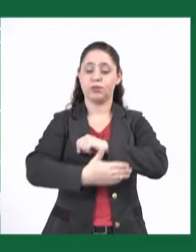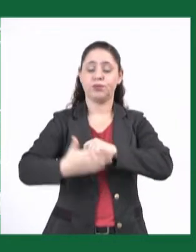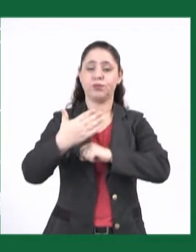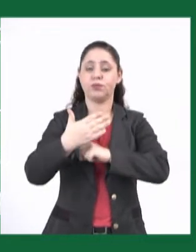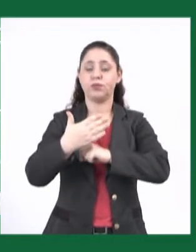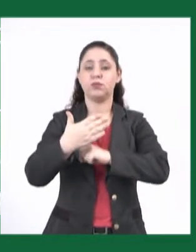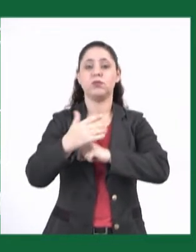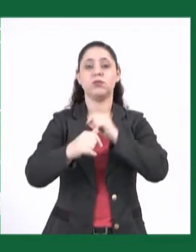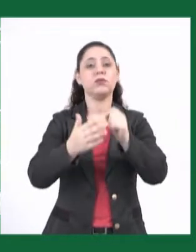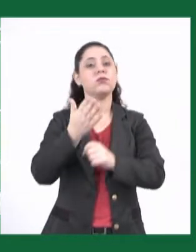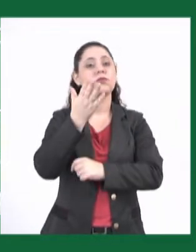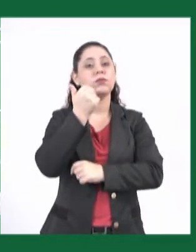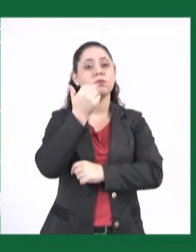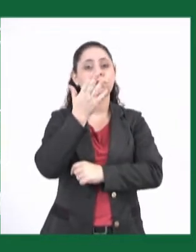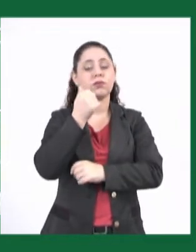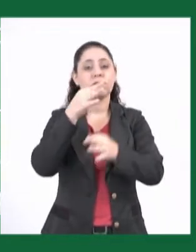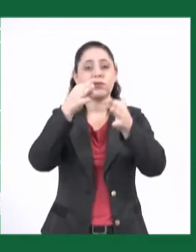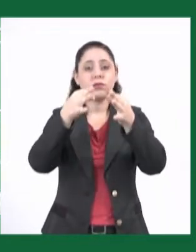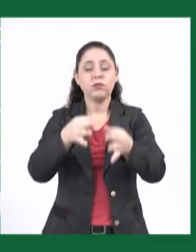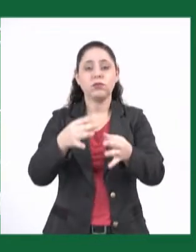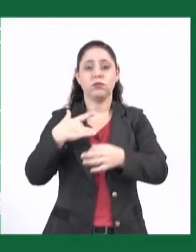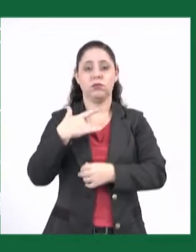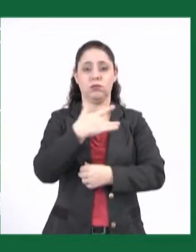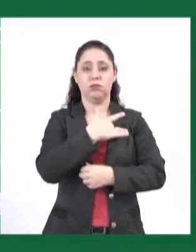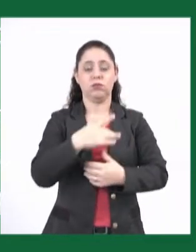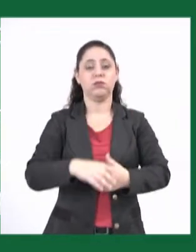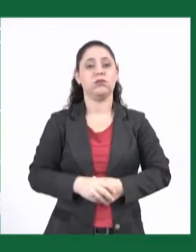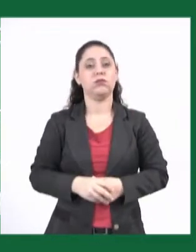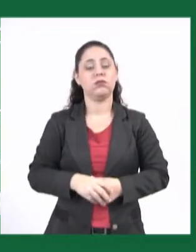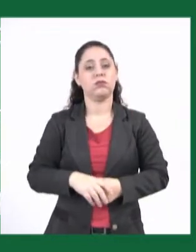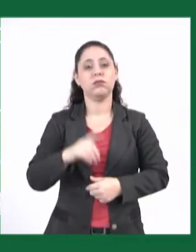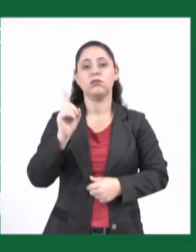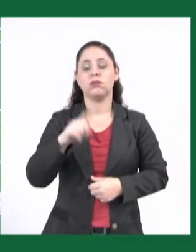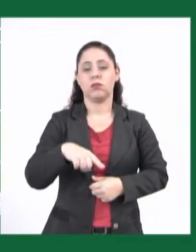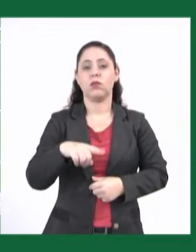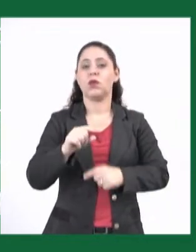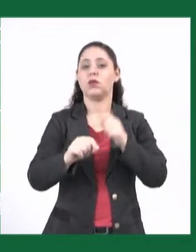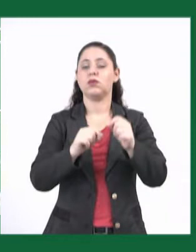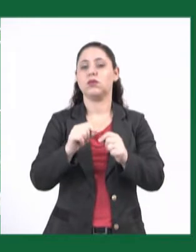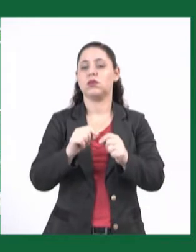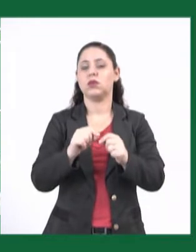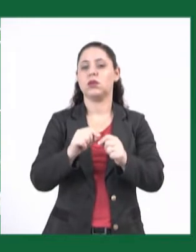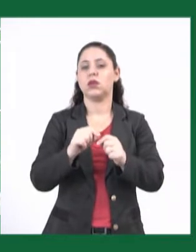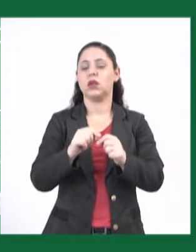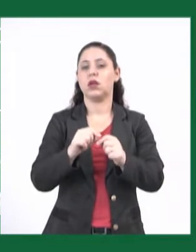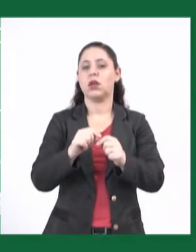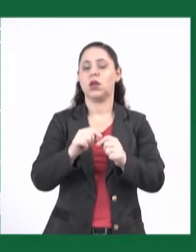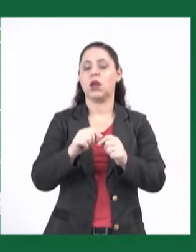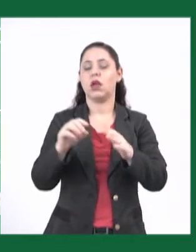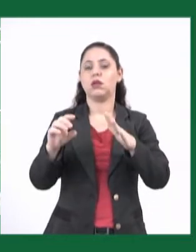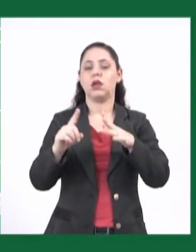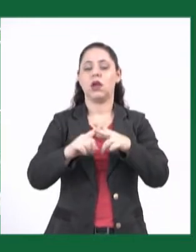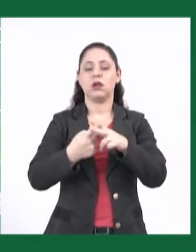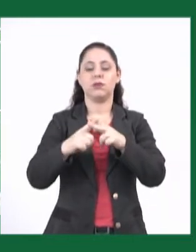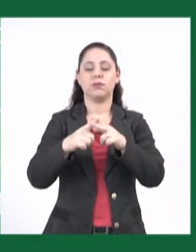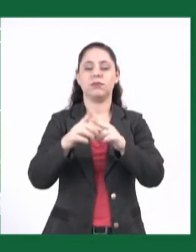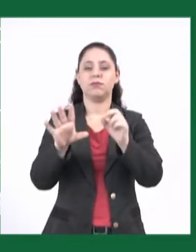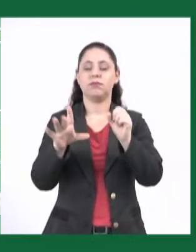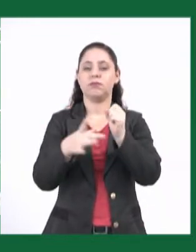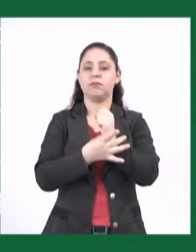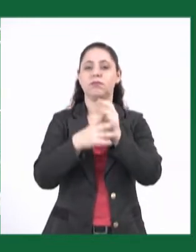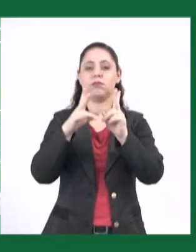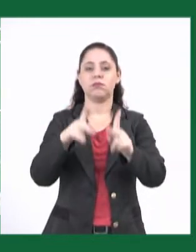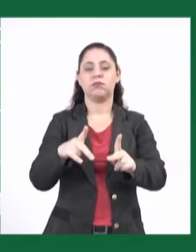social da alimentação adequada e saudável, né? Então, esse arcabouço a gente chama de equipamentos públicos de segurança alimentar e